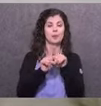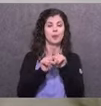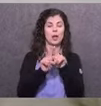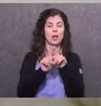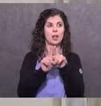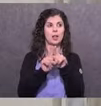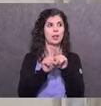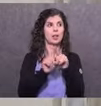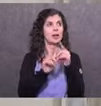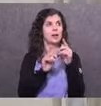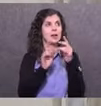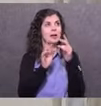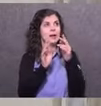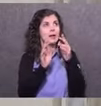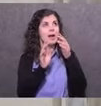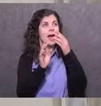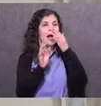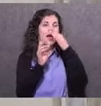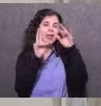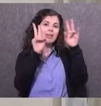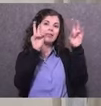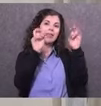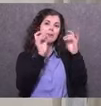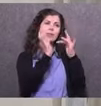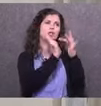ressurreição.